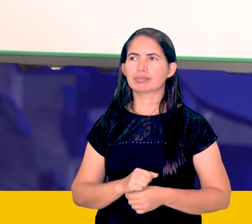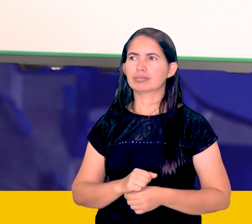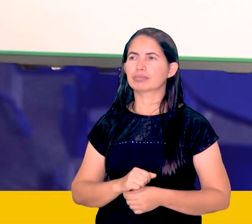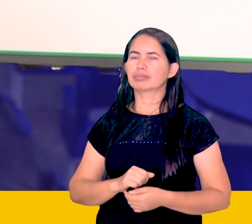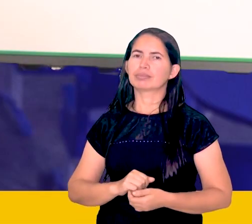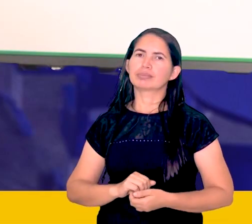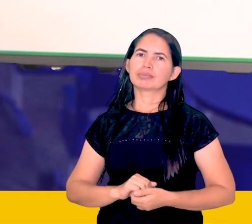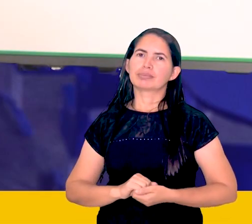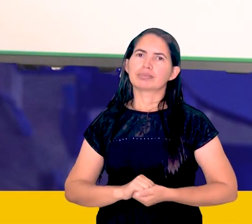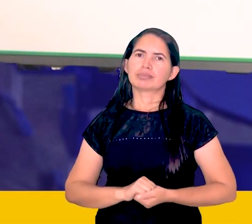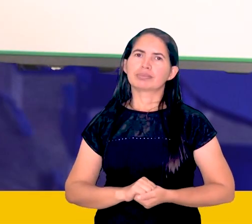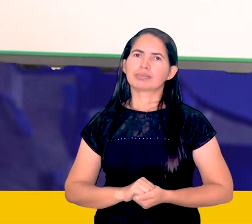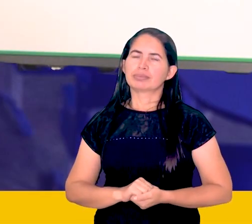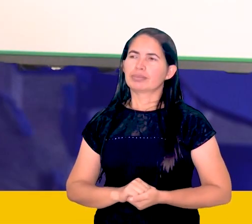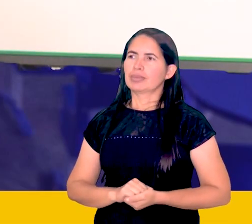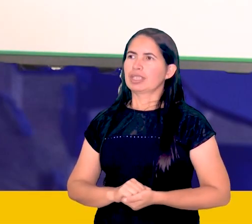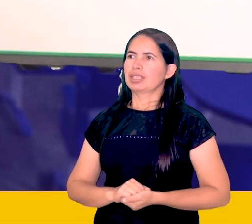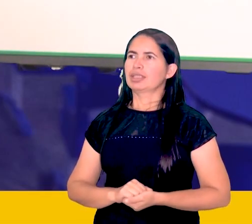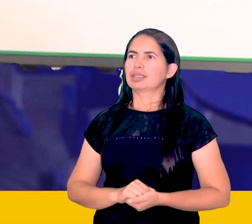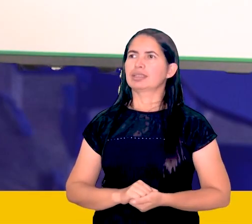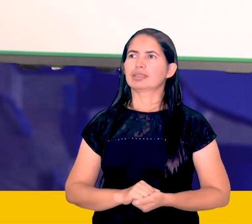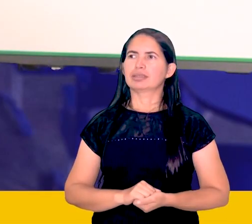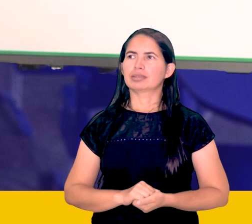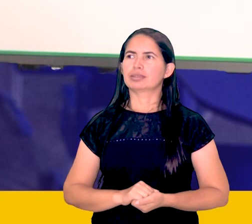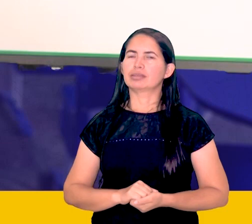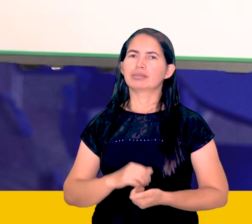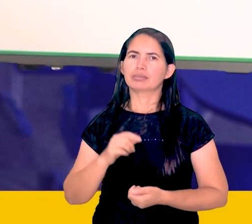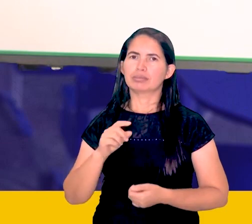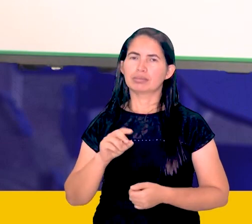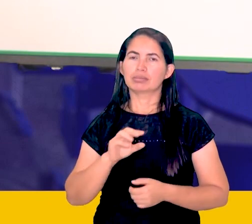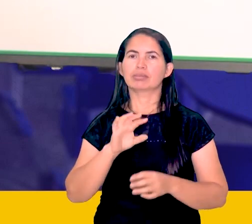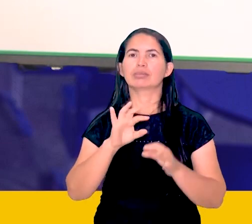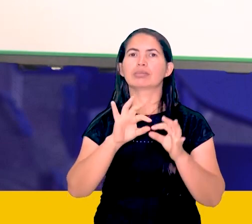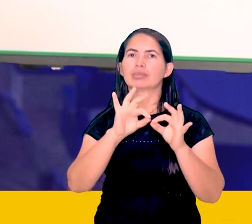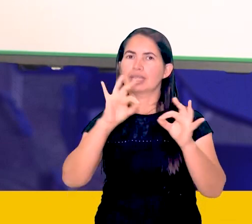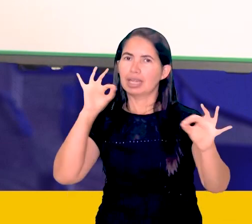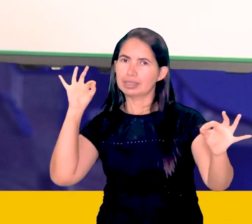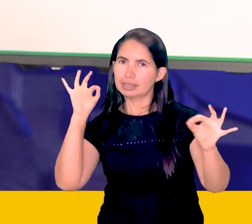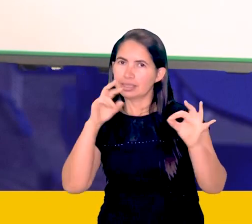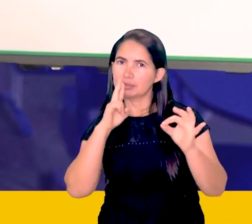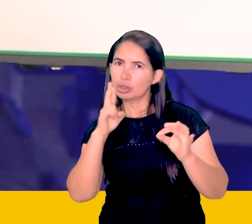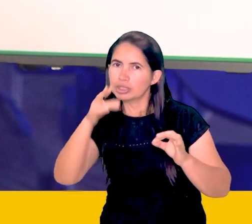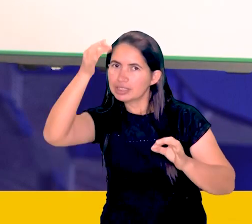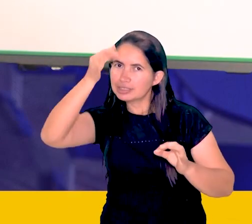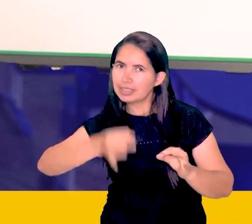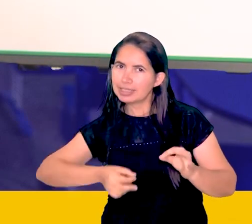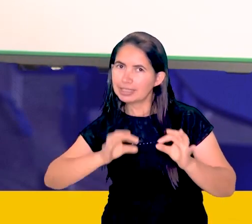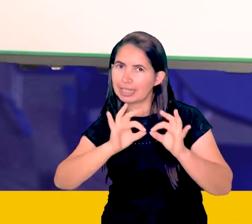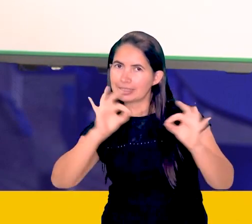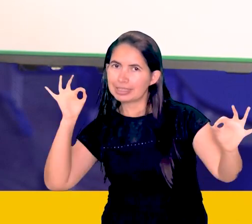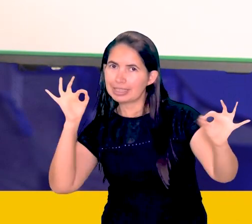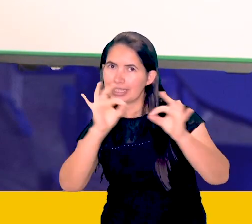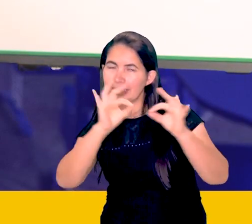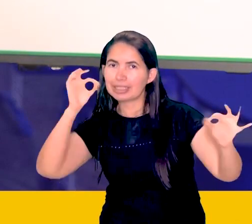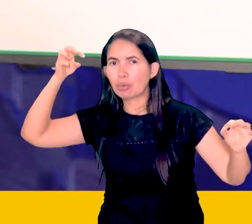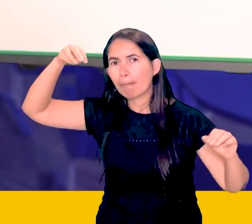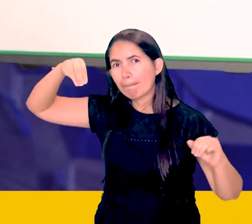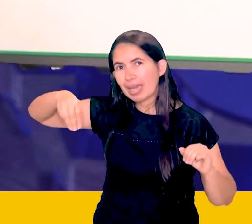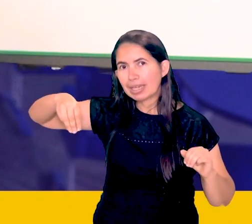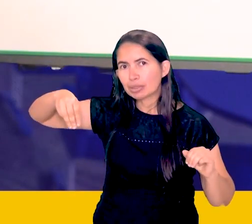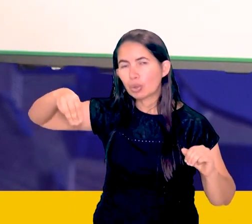pouco, né? E aí, professor? Vamos descobrir a resposta?